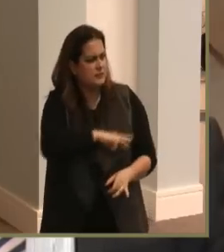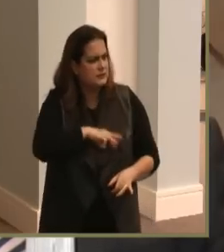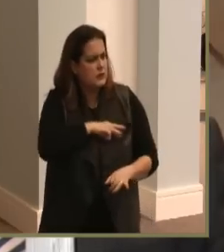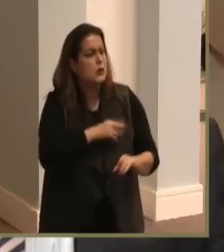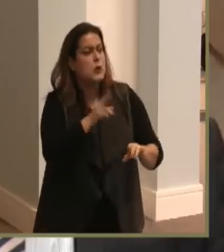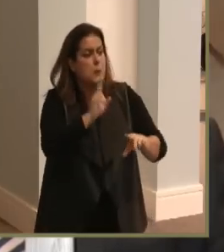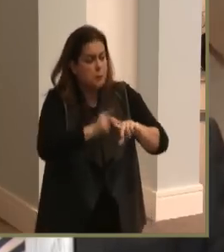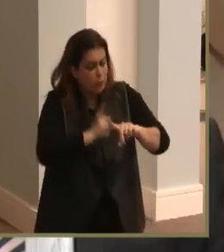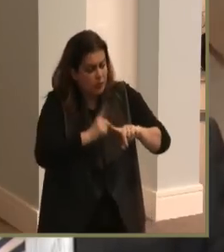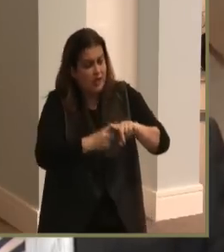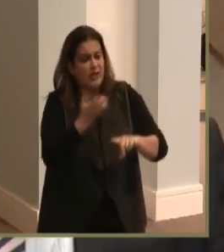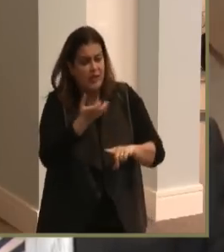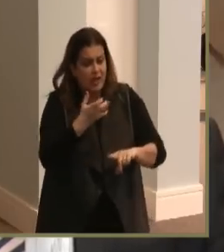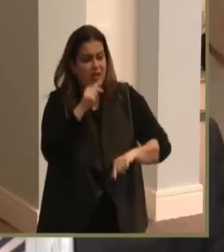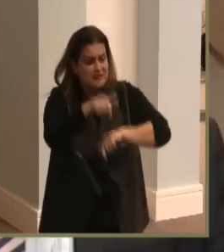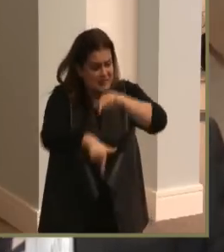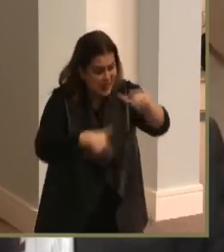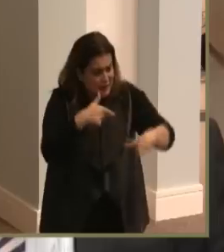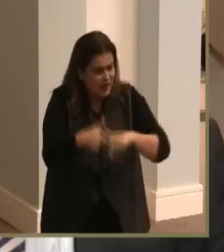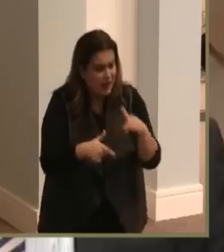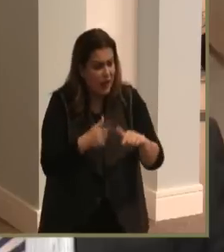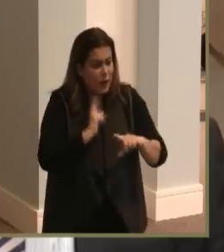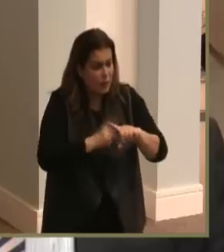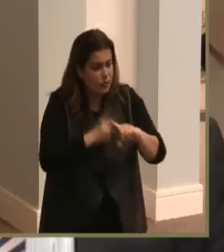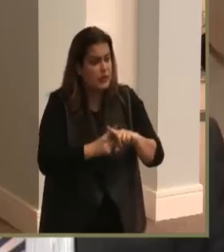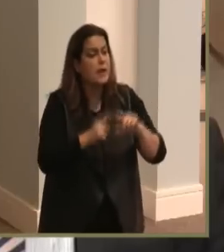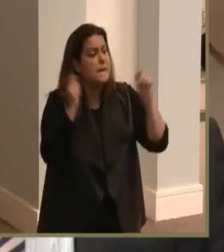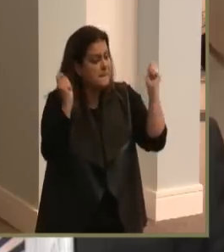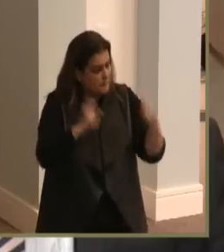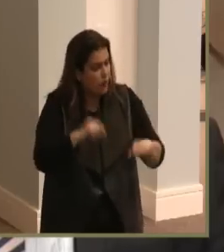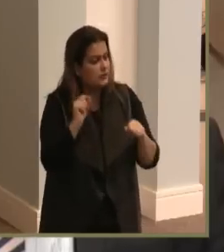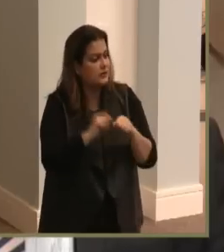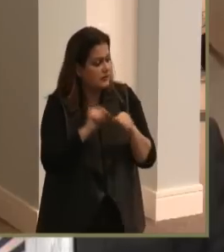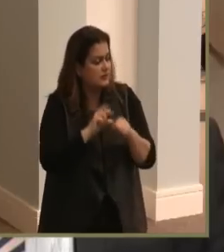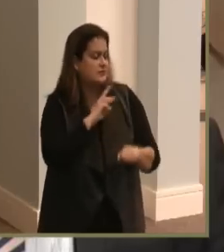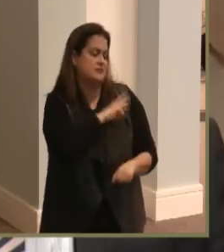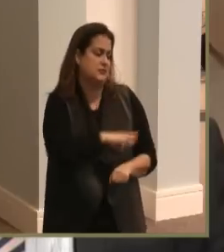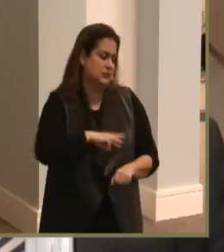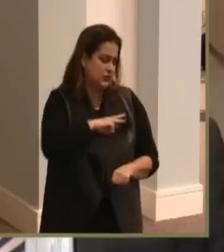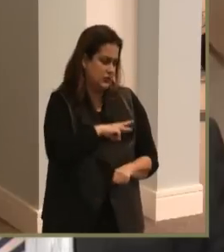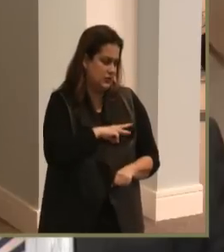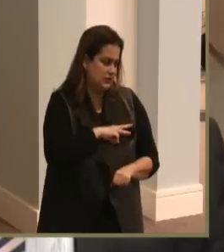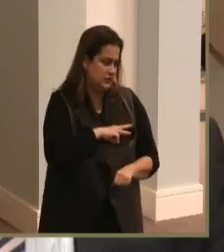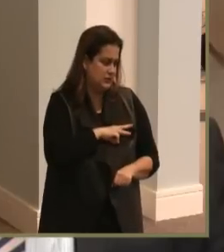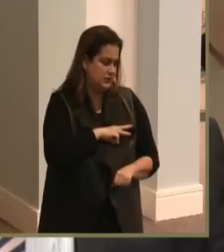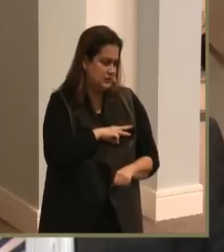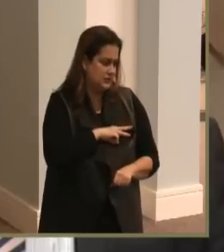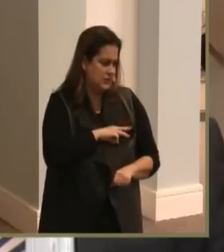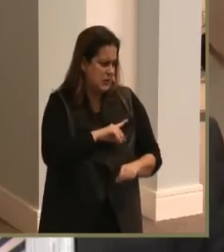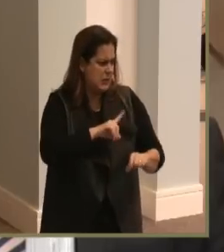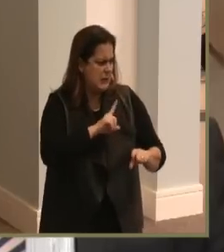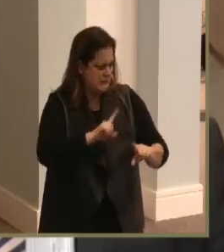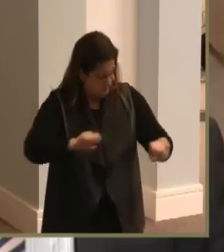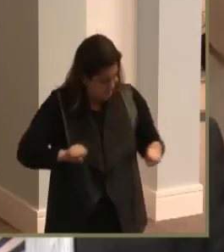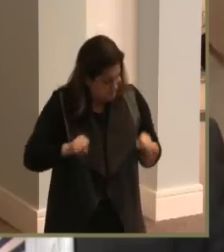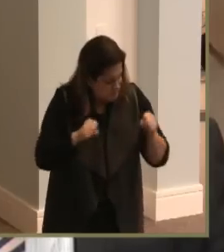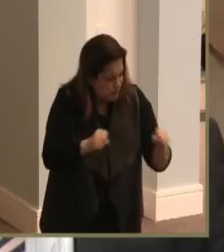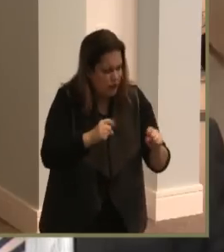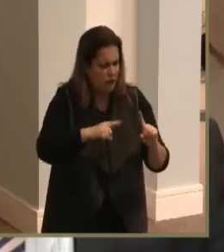querem trabalhar e querem se dedicar, porque agora podem fazer a obra do Senhor com mais contundência, com mais